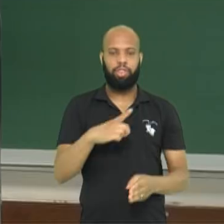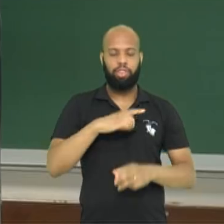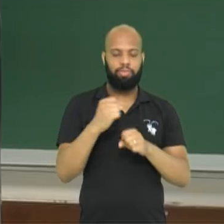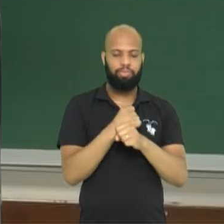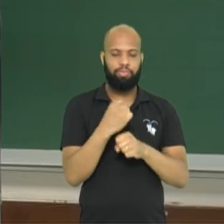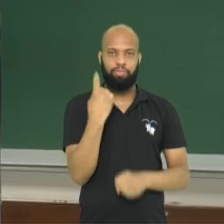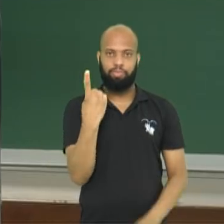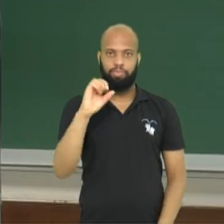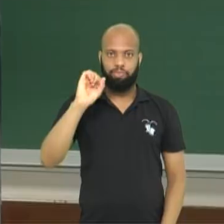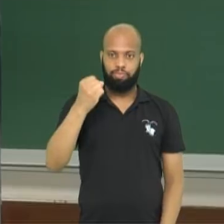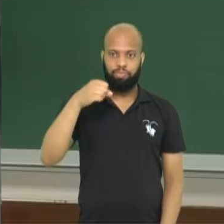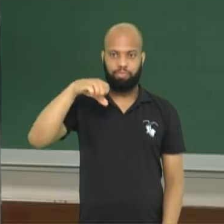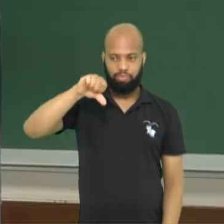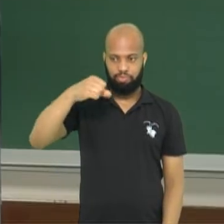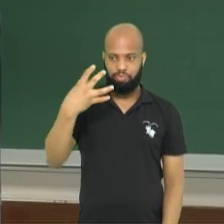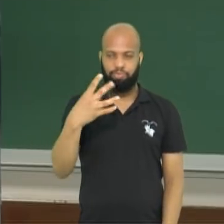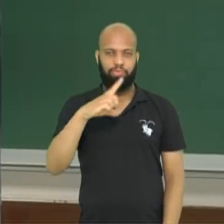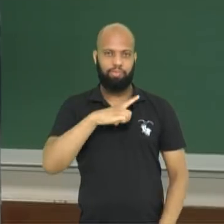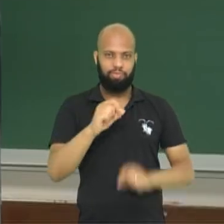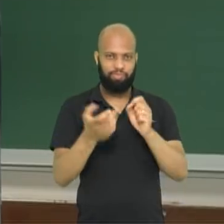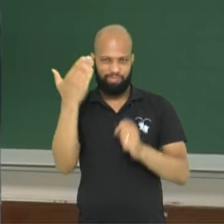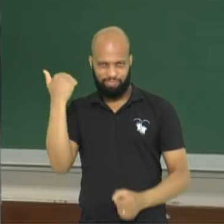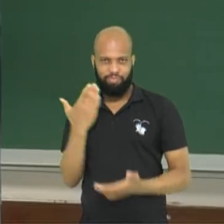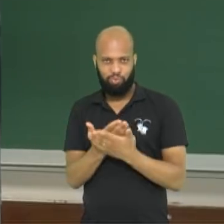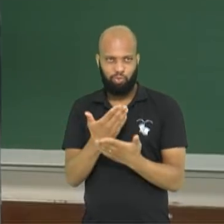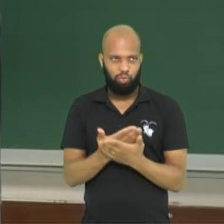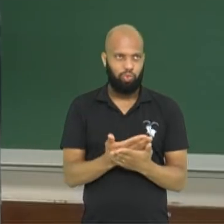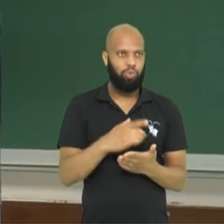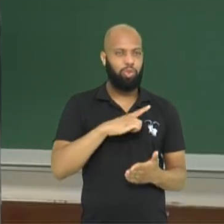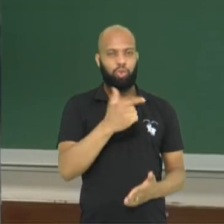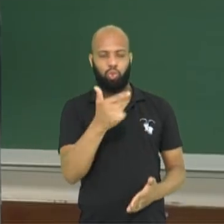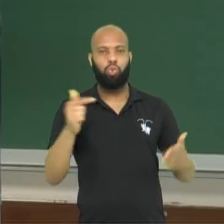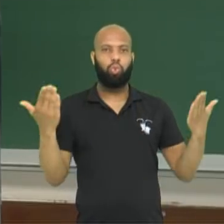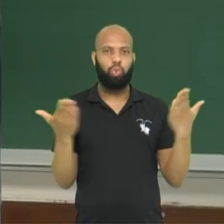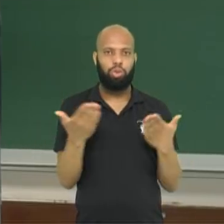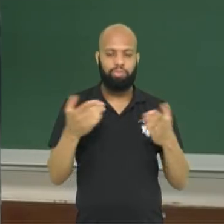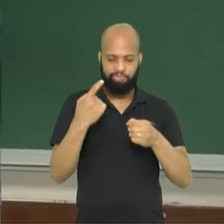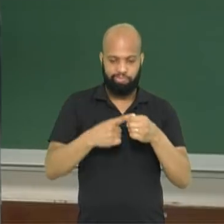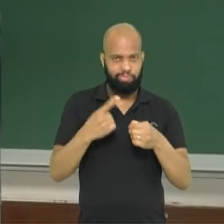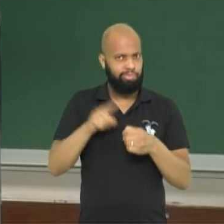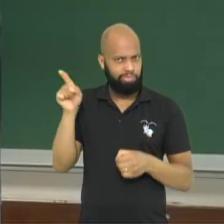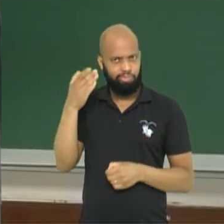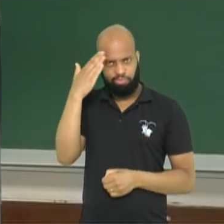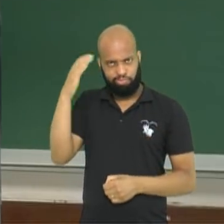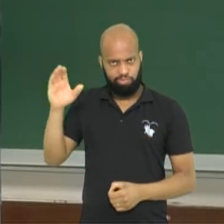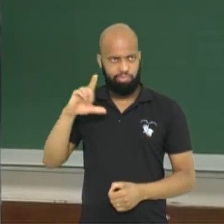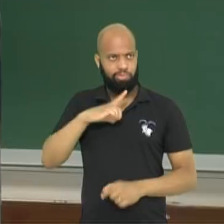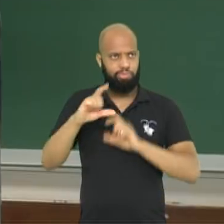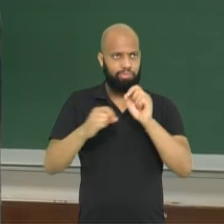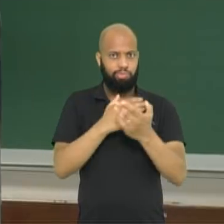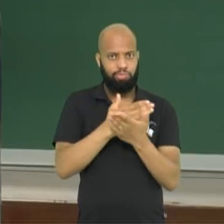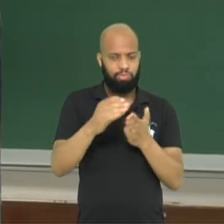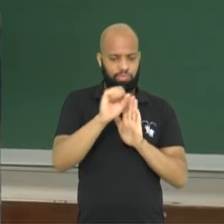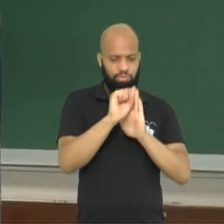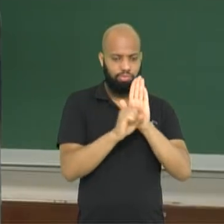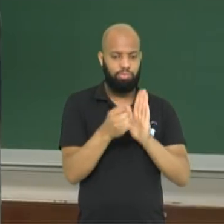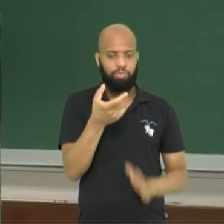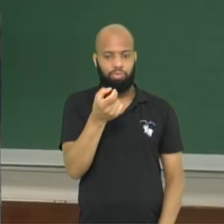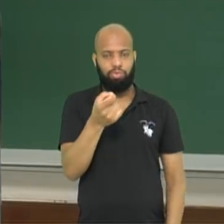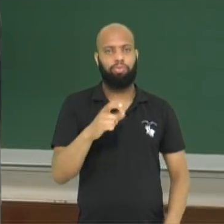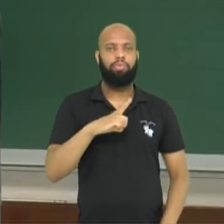de 1894, né, a última planta que nós vimos de Curitiba, temos mais uma planta da cidade aqui, mas já para o início do século